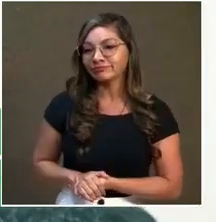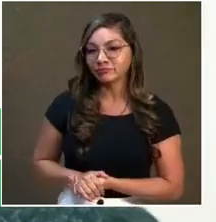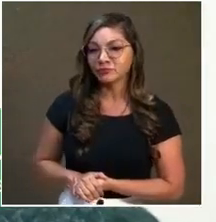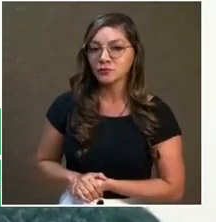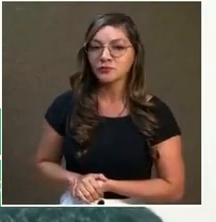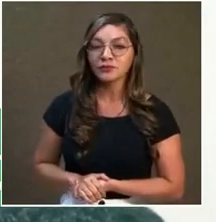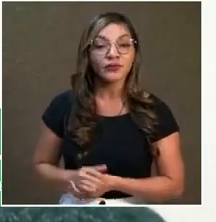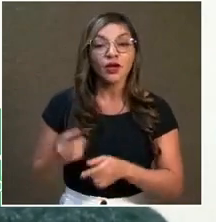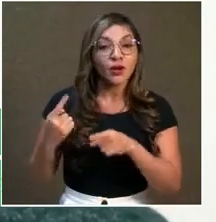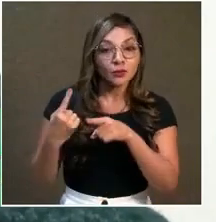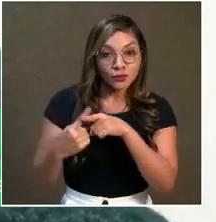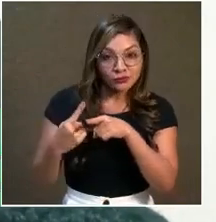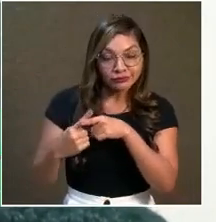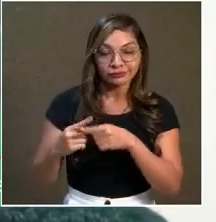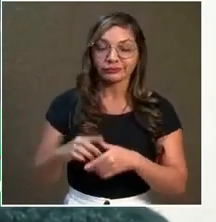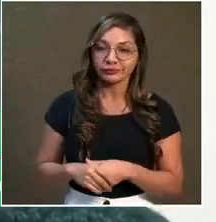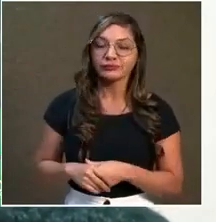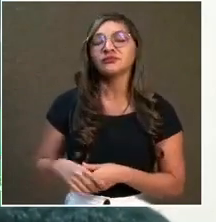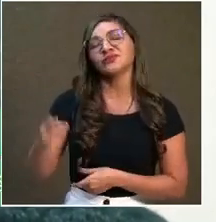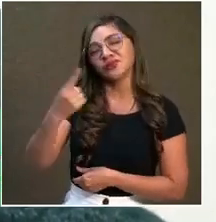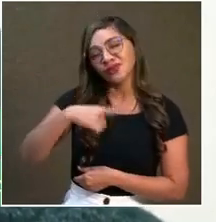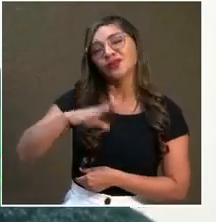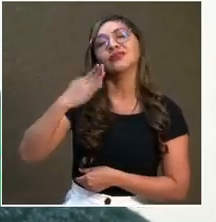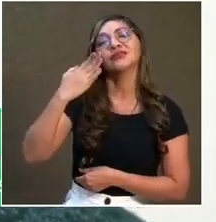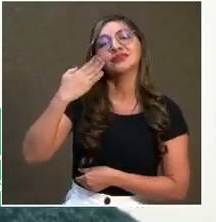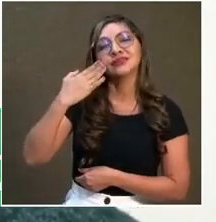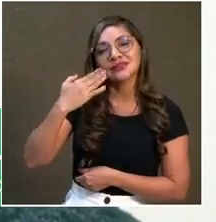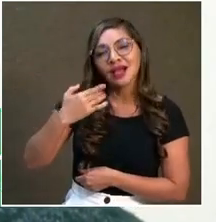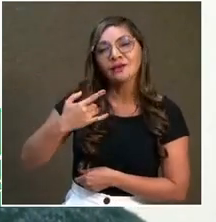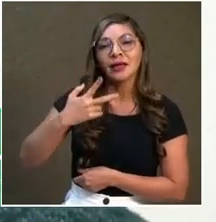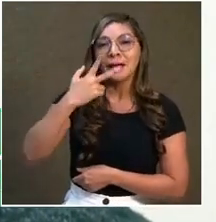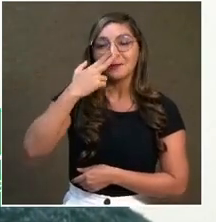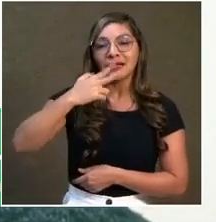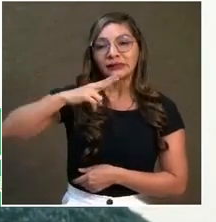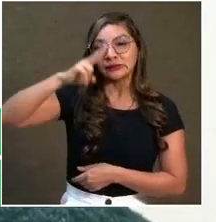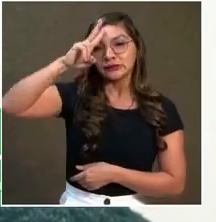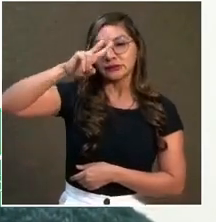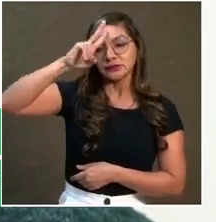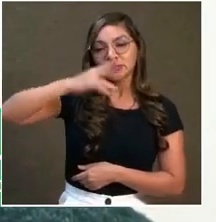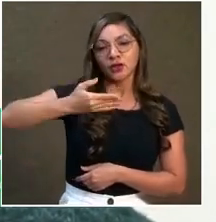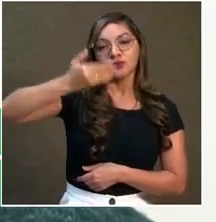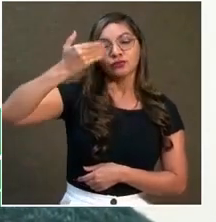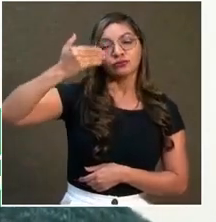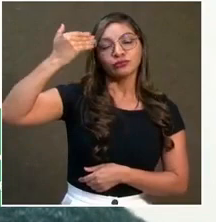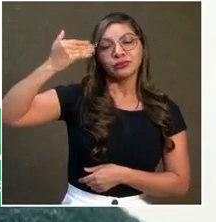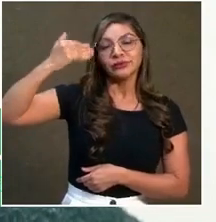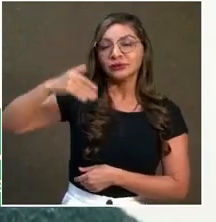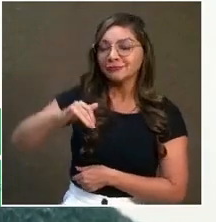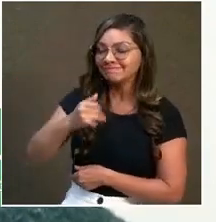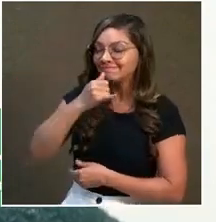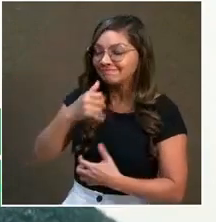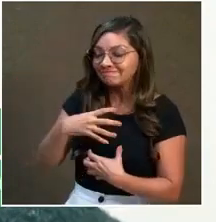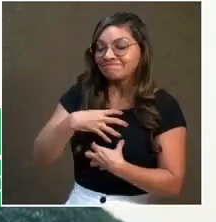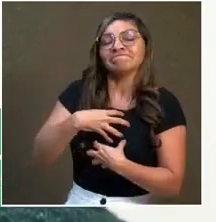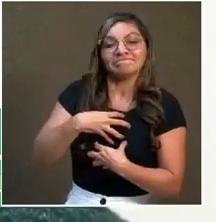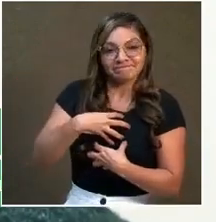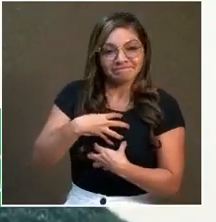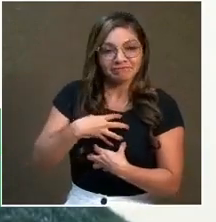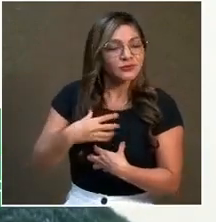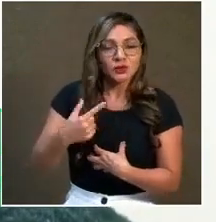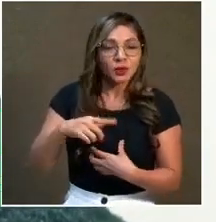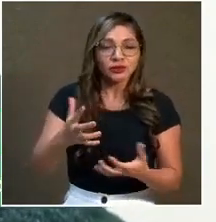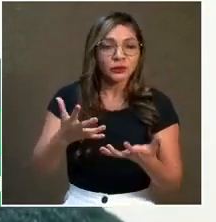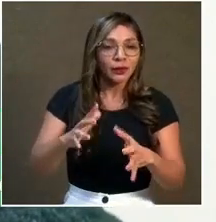de acusação. Por quê? Porque nós sabemos que isso é reviver esse fato triste, e nós não queríamos.